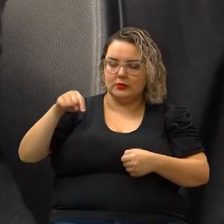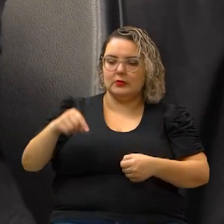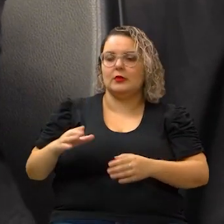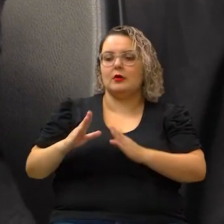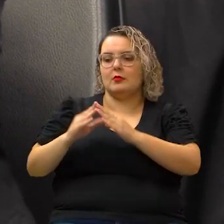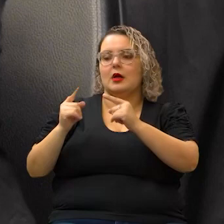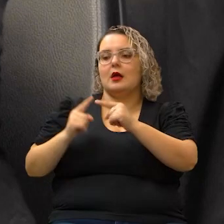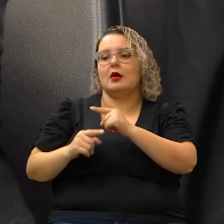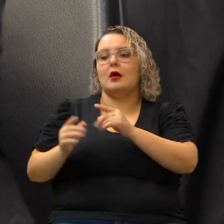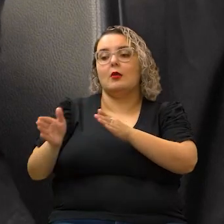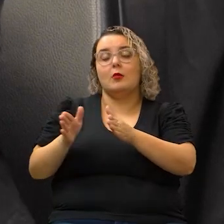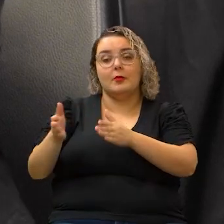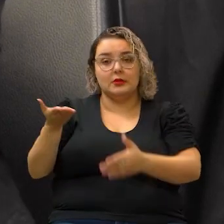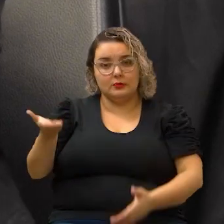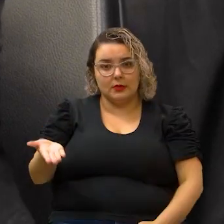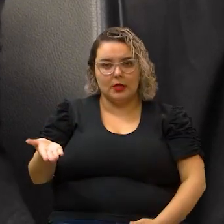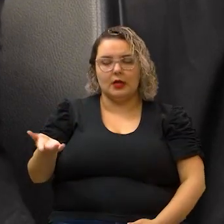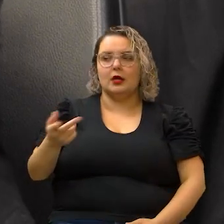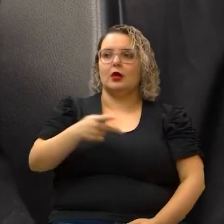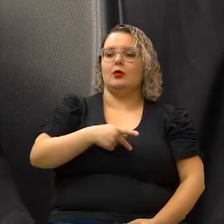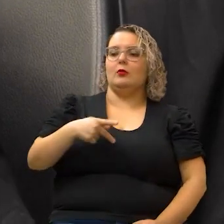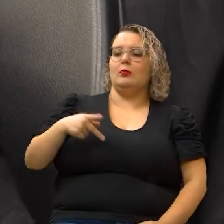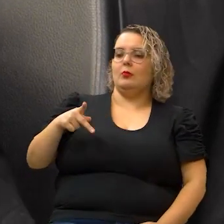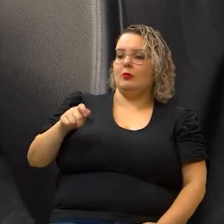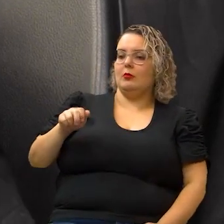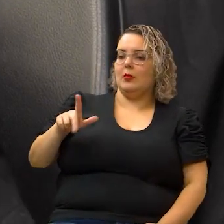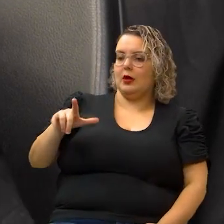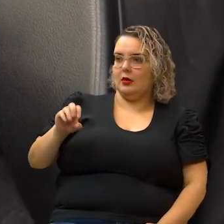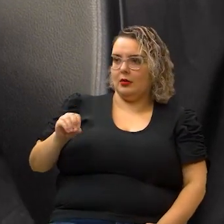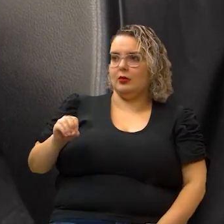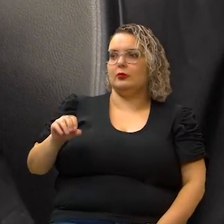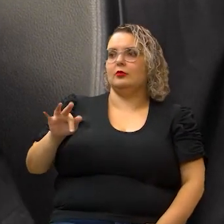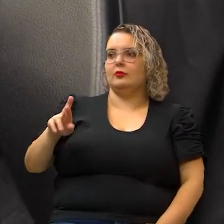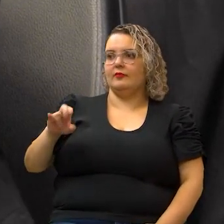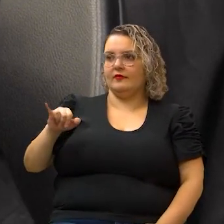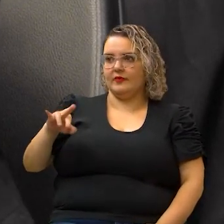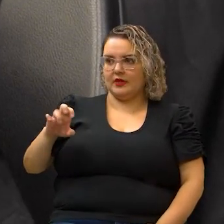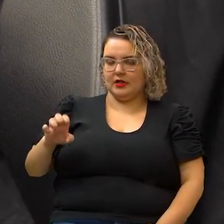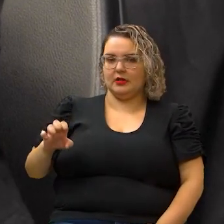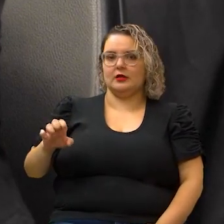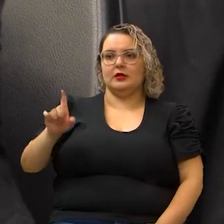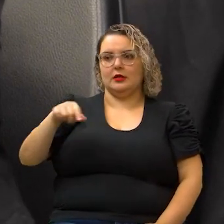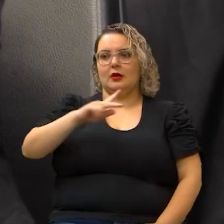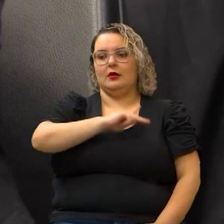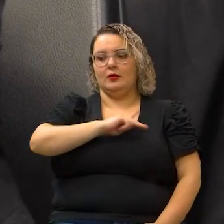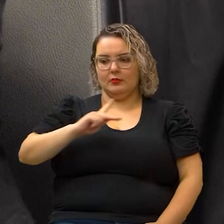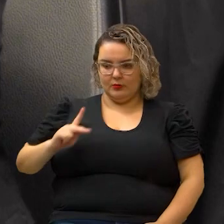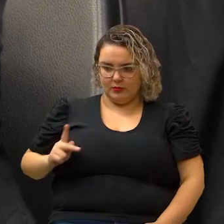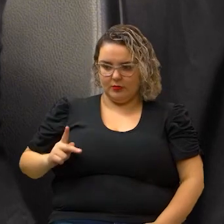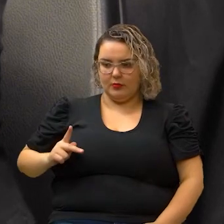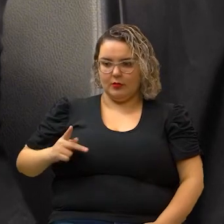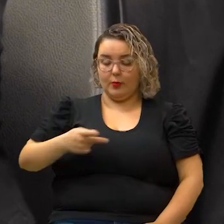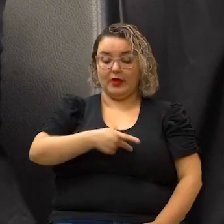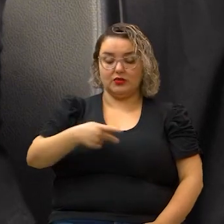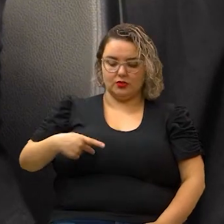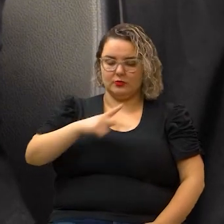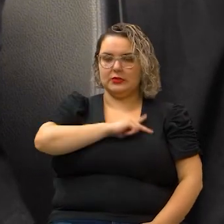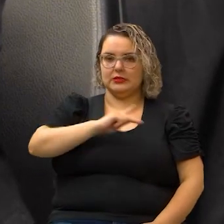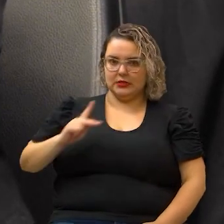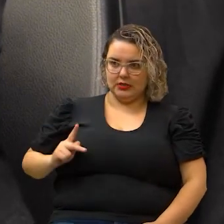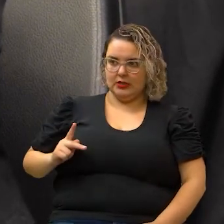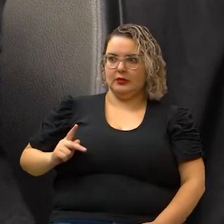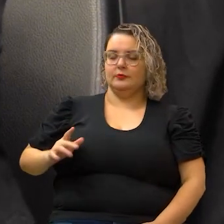aquela congregação. Passei um tempo lá, aí o pastor Paulo Freire, que é o pastor presidente da Assembleia de Deus, me colocou para pastorear